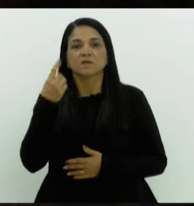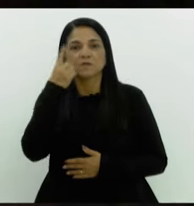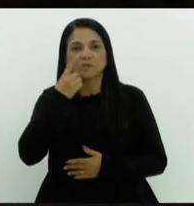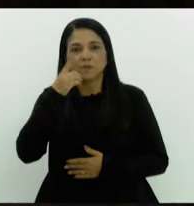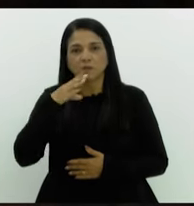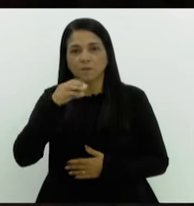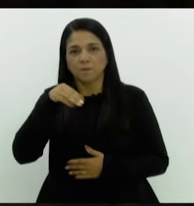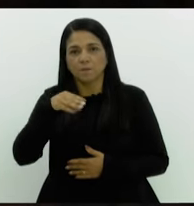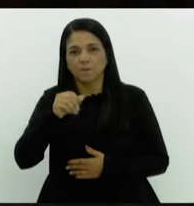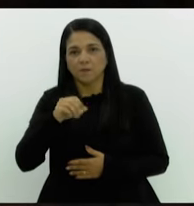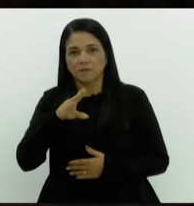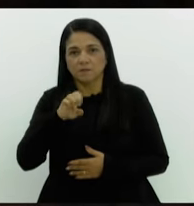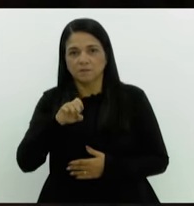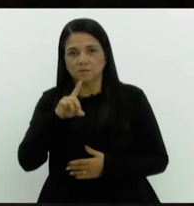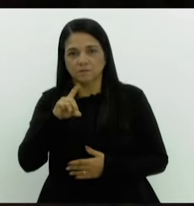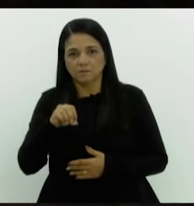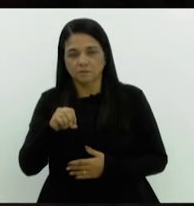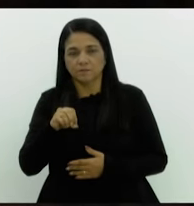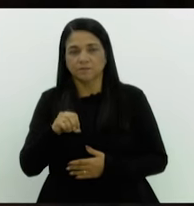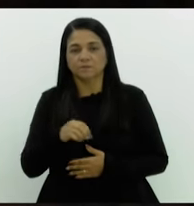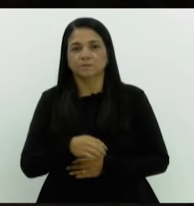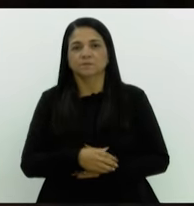Por gentileza.